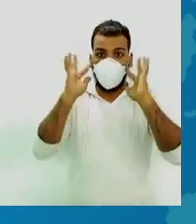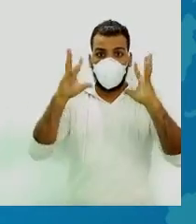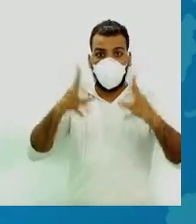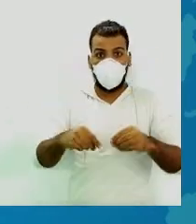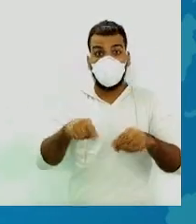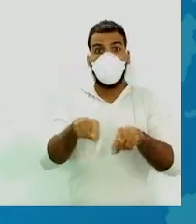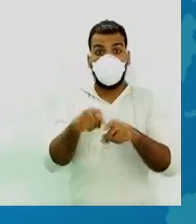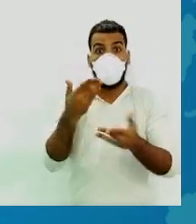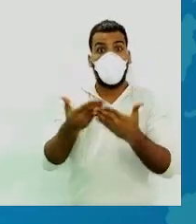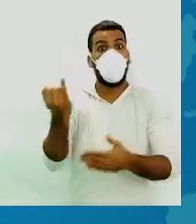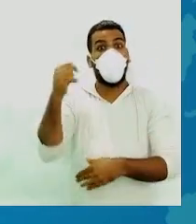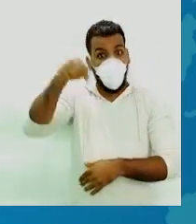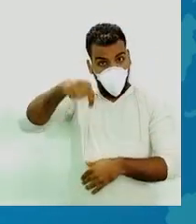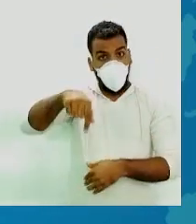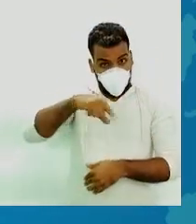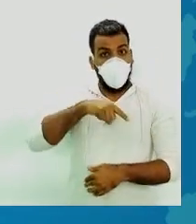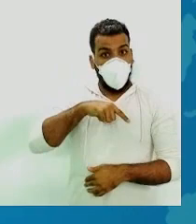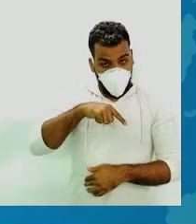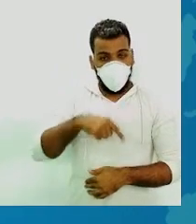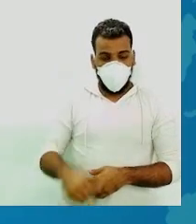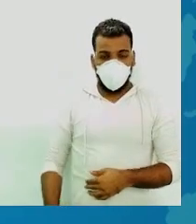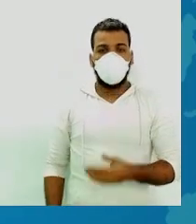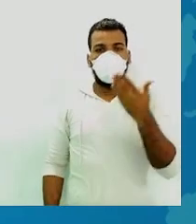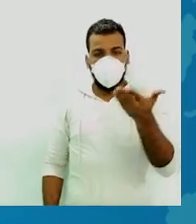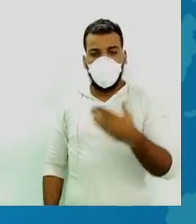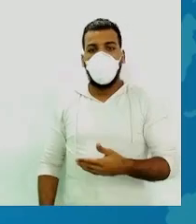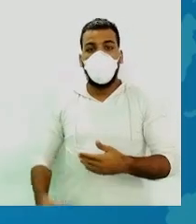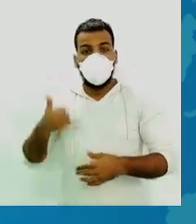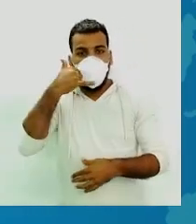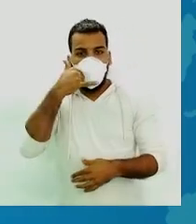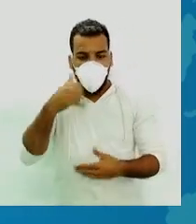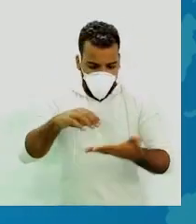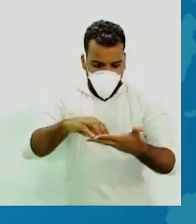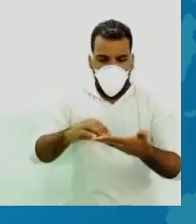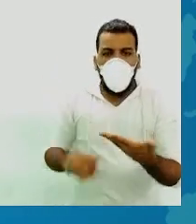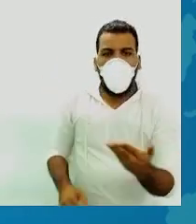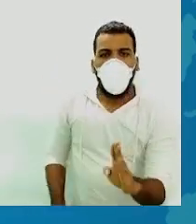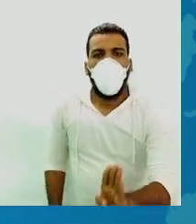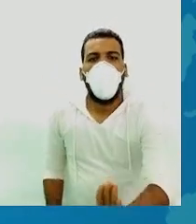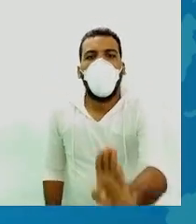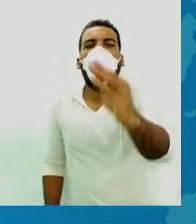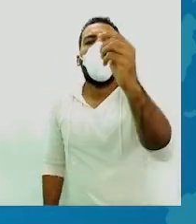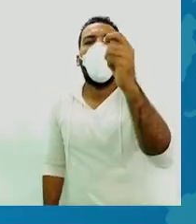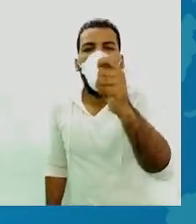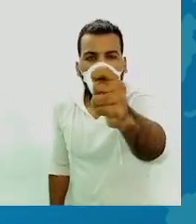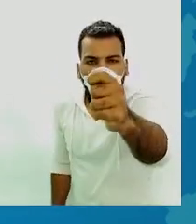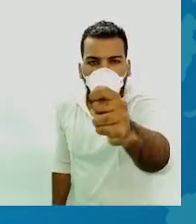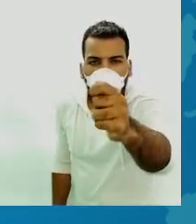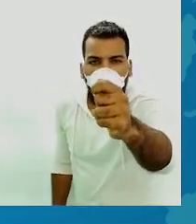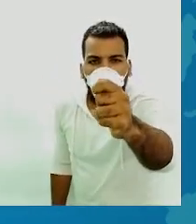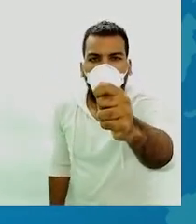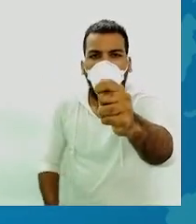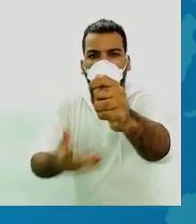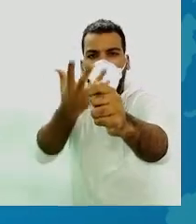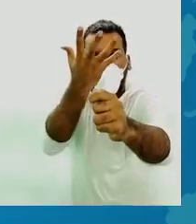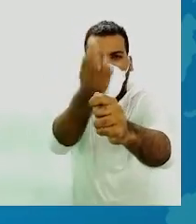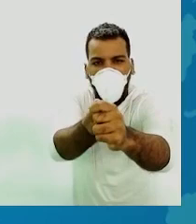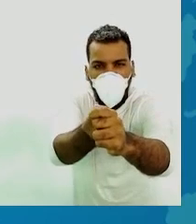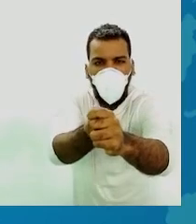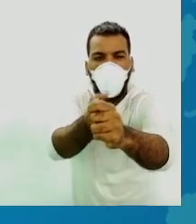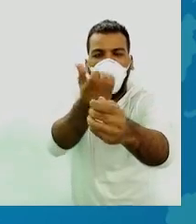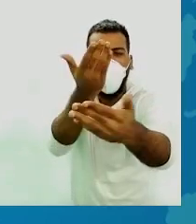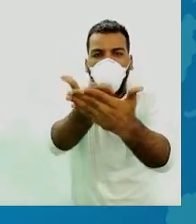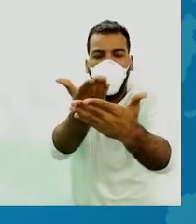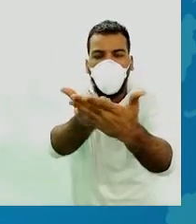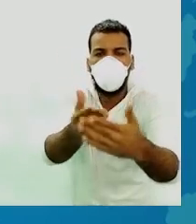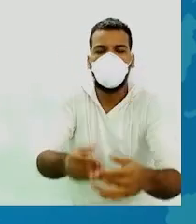A importância do poder político. Faça isso aí, pega teu celular, aponta para cá, para o QR Code, faz o download